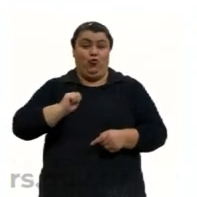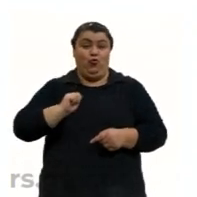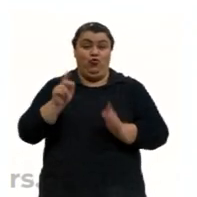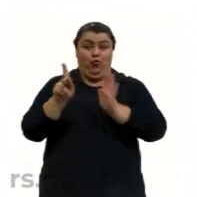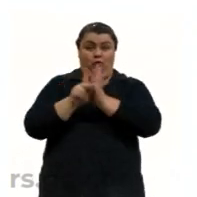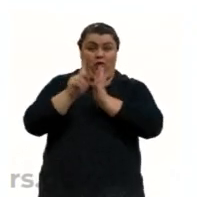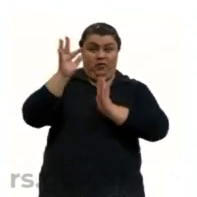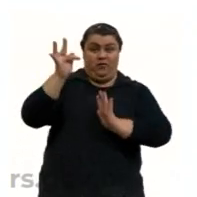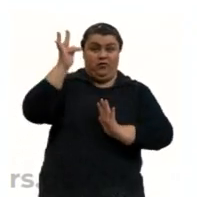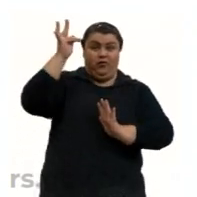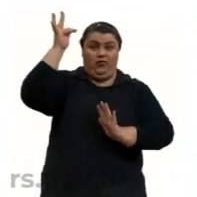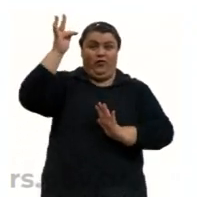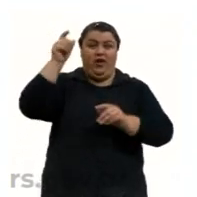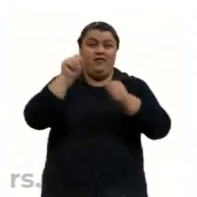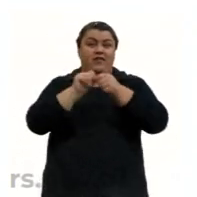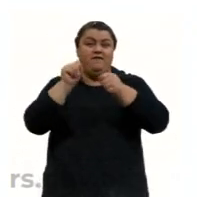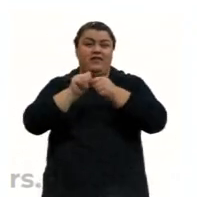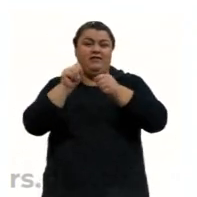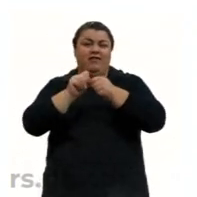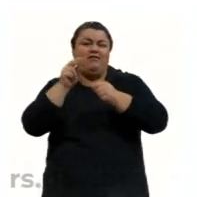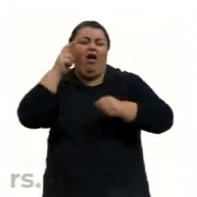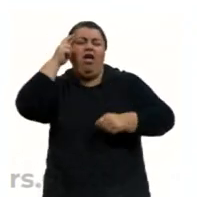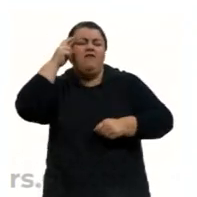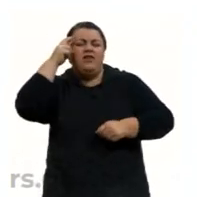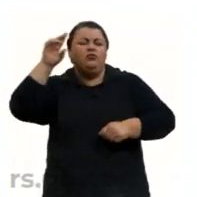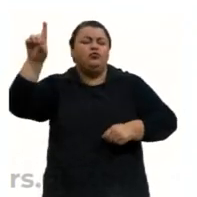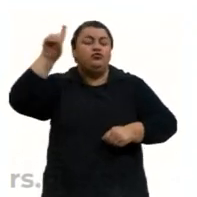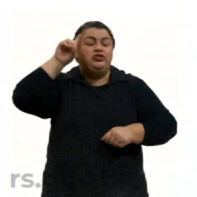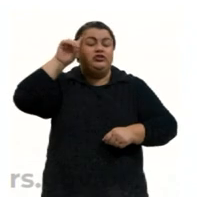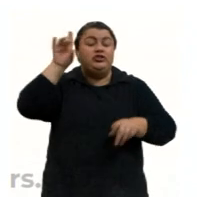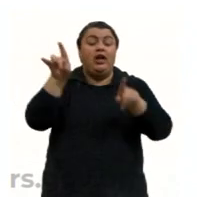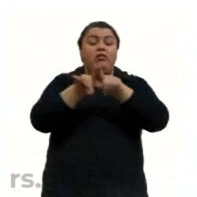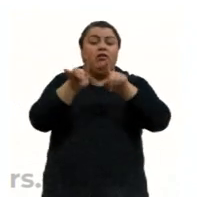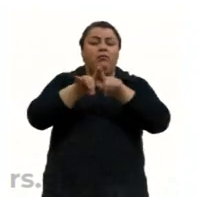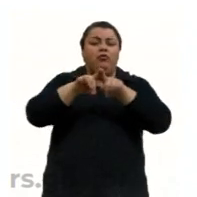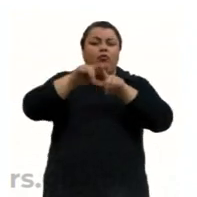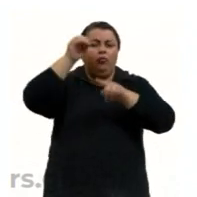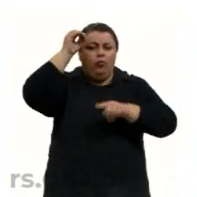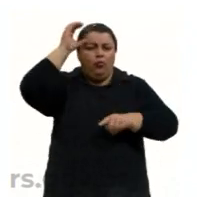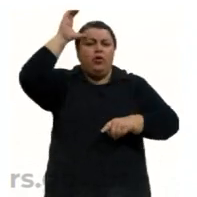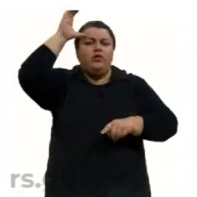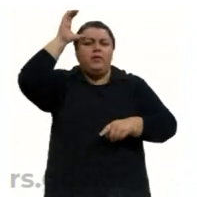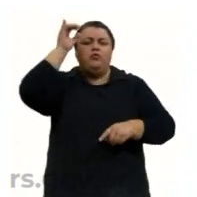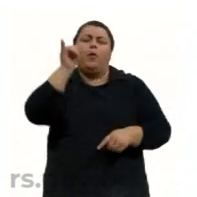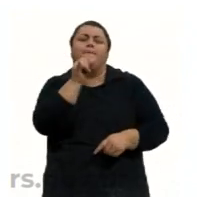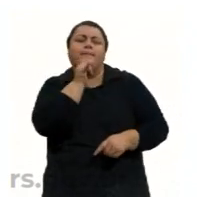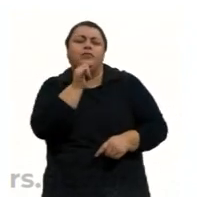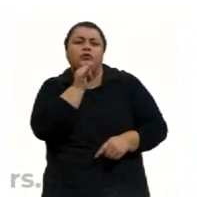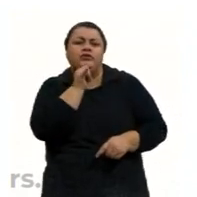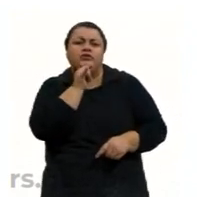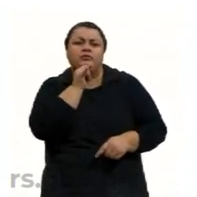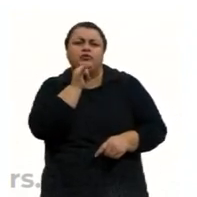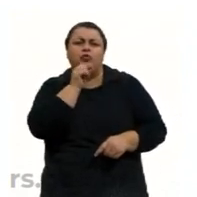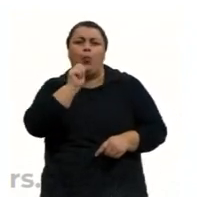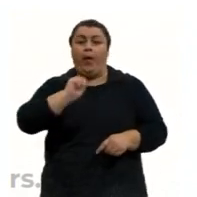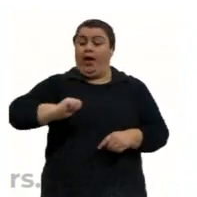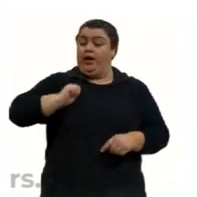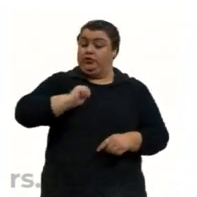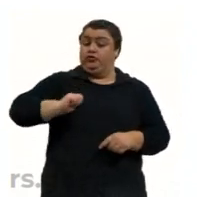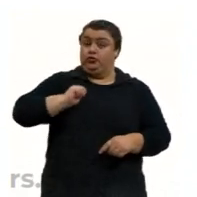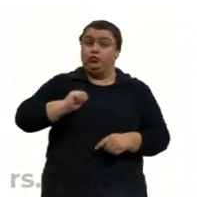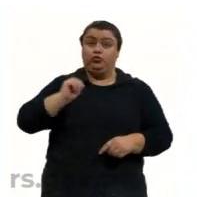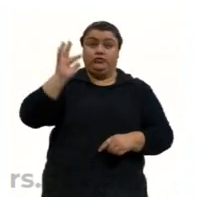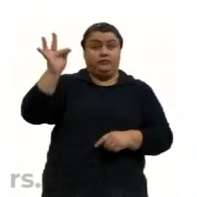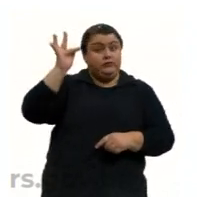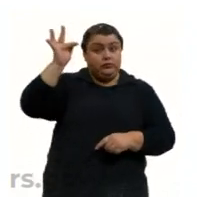esse processo de reflexão sobre o dia a dia e também sobre o conhecimento por exemplo uma simples atitude filosófica né